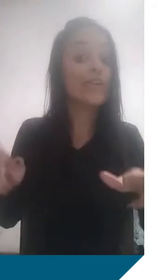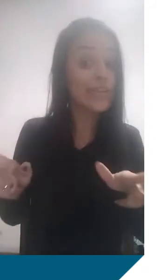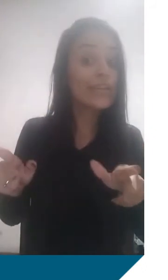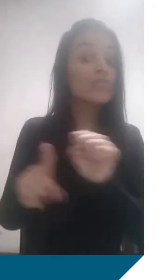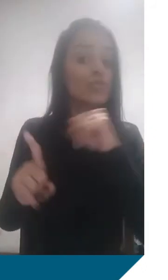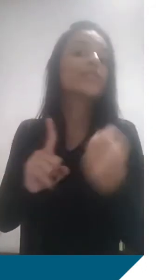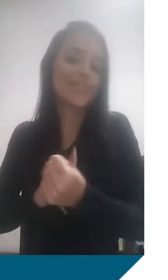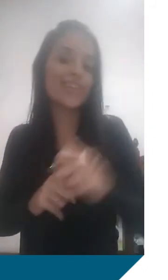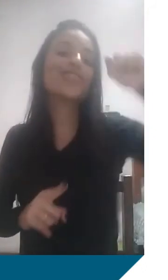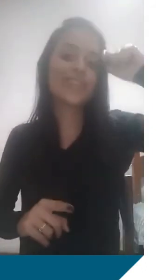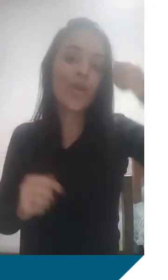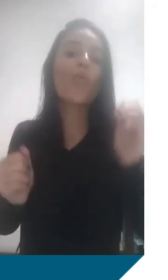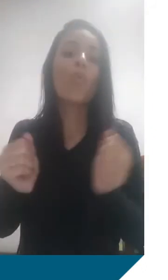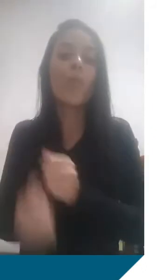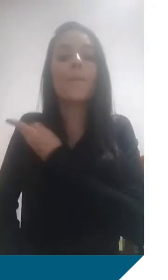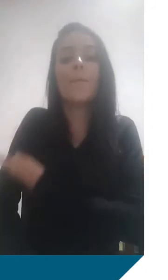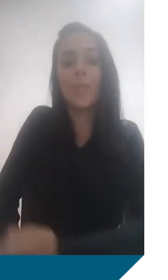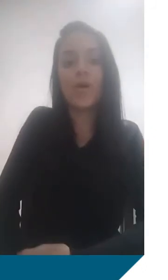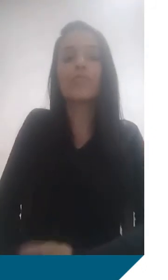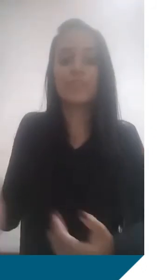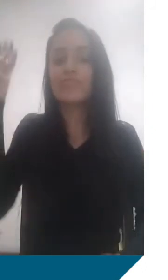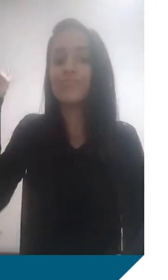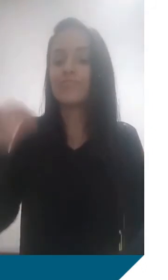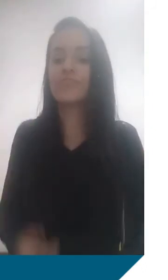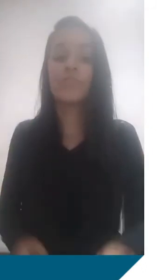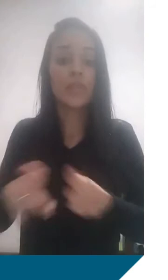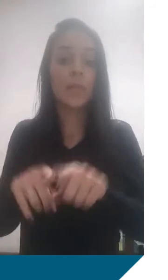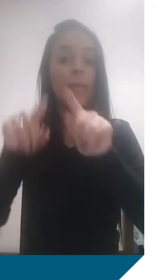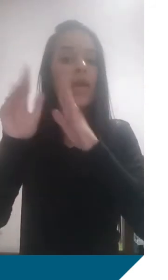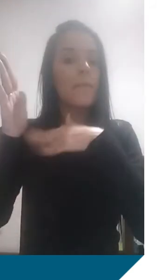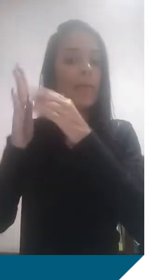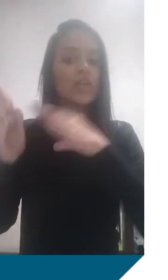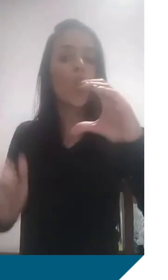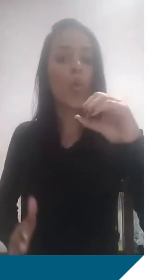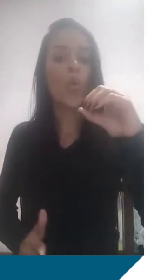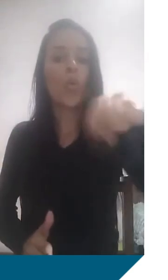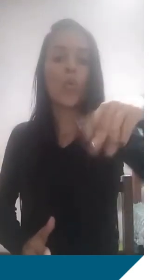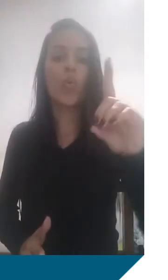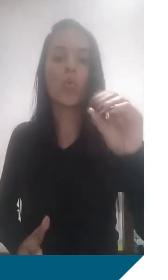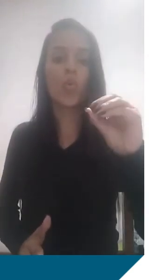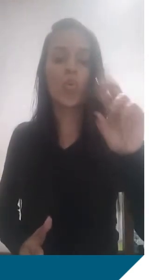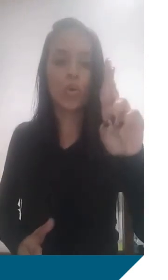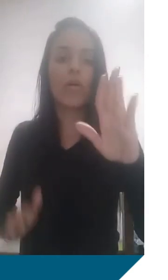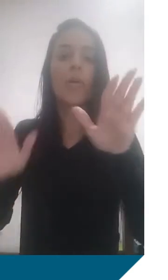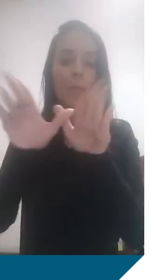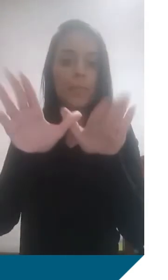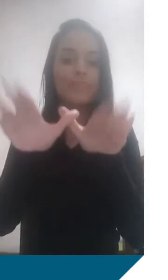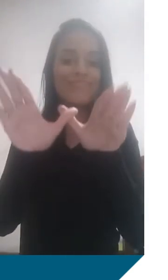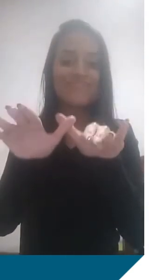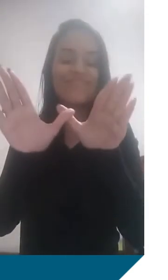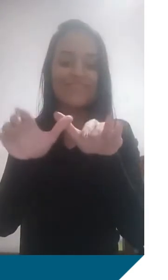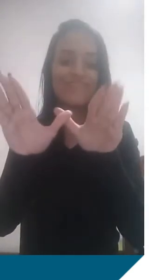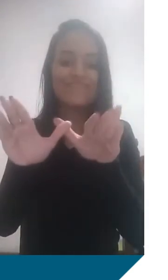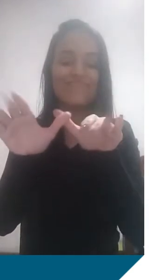e brancos à época. E a figura do condor, que é a inspiração do nome dessa geração, porque era